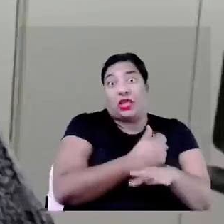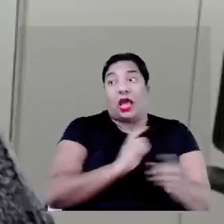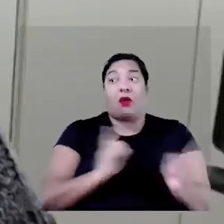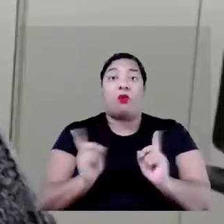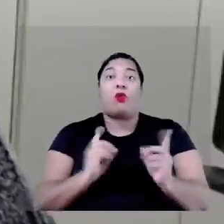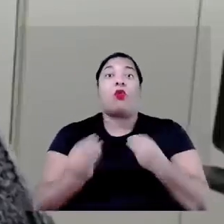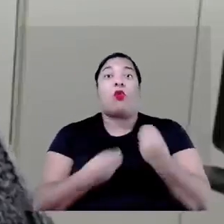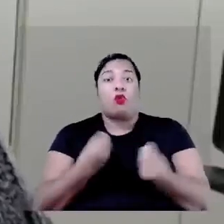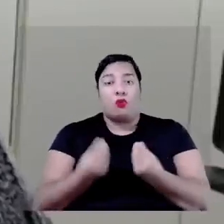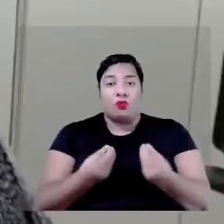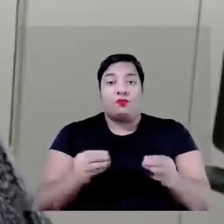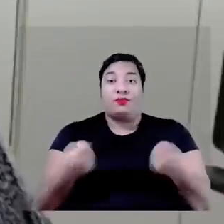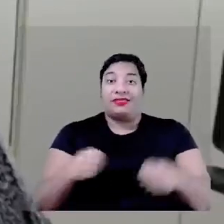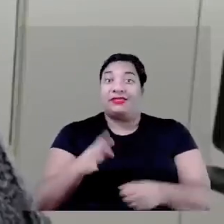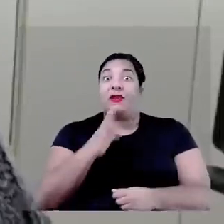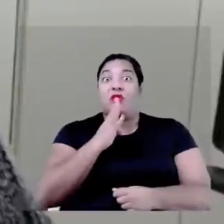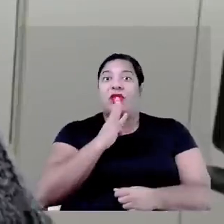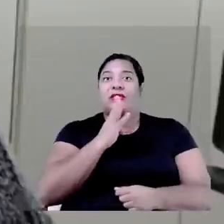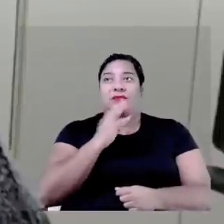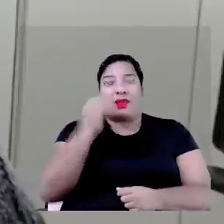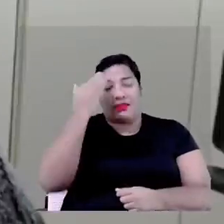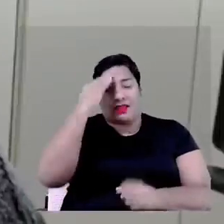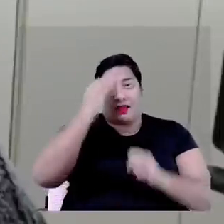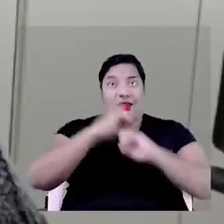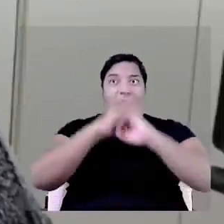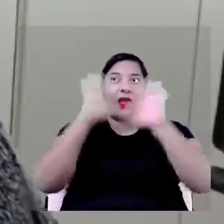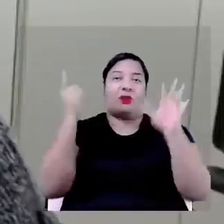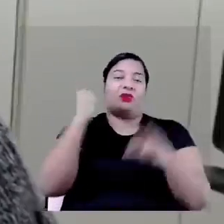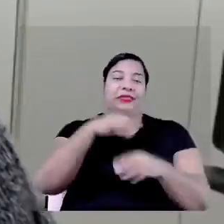o conhecimento é a libertação, a salvação aí de tudo, né?